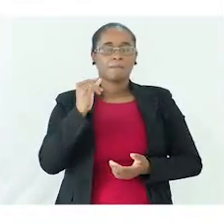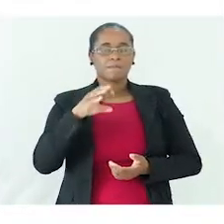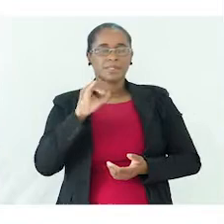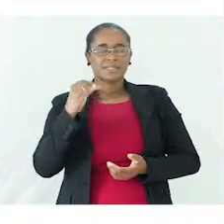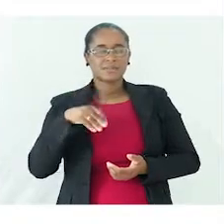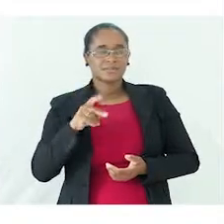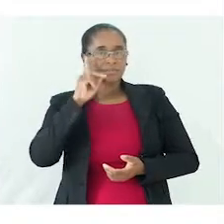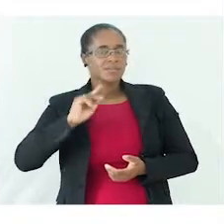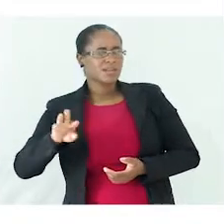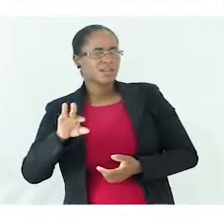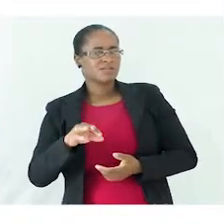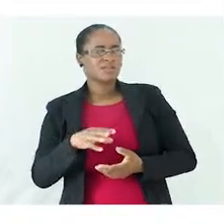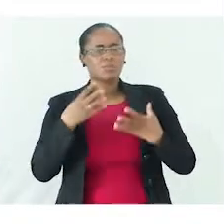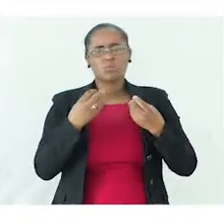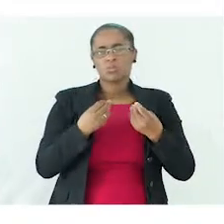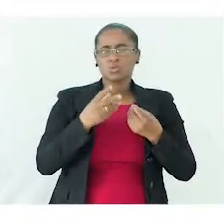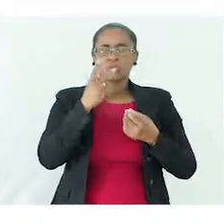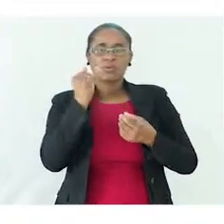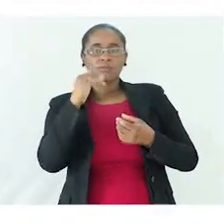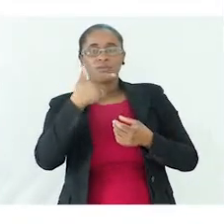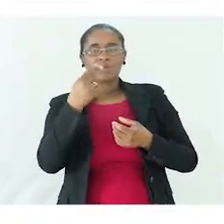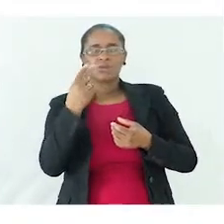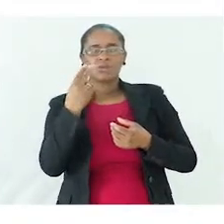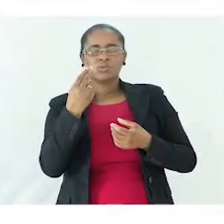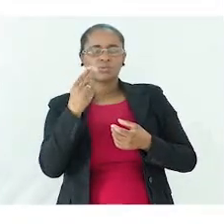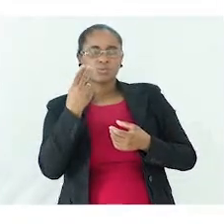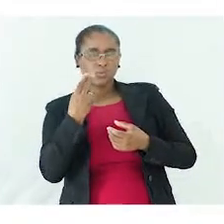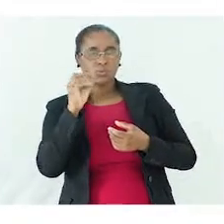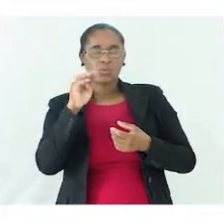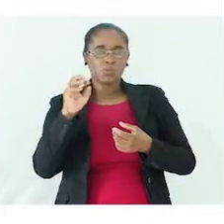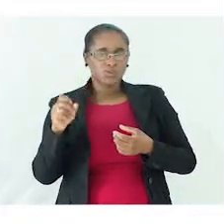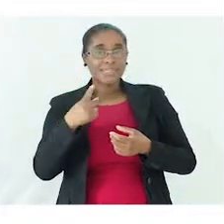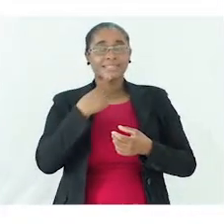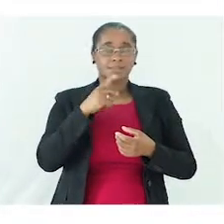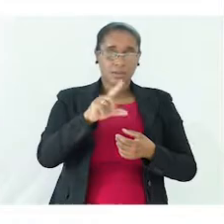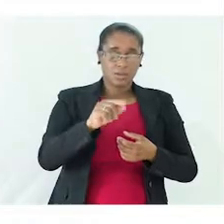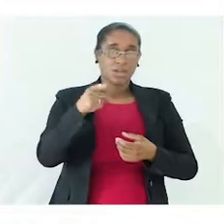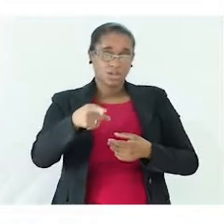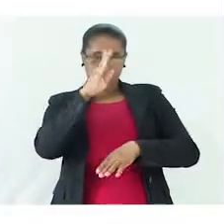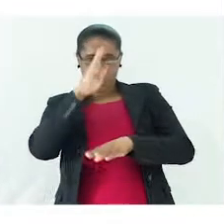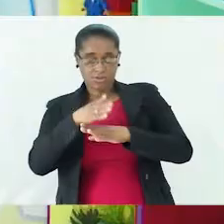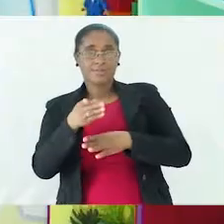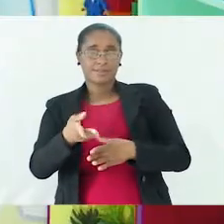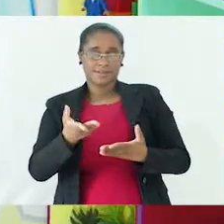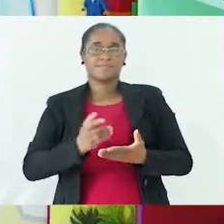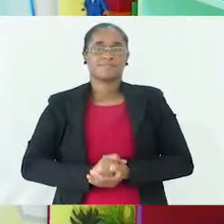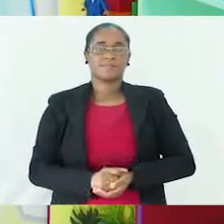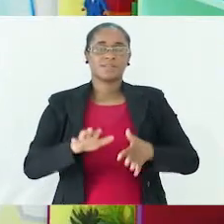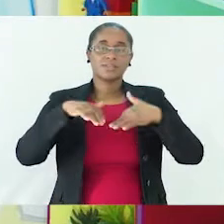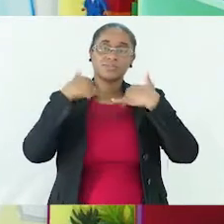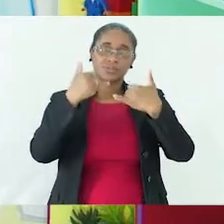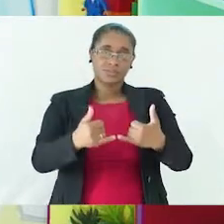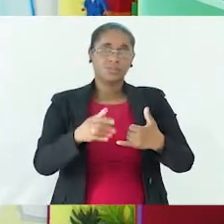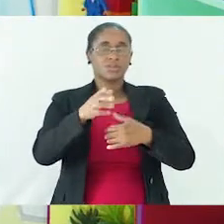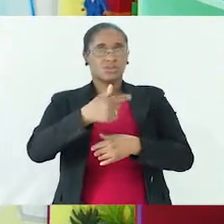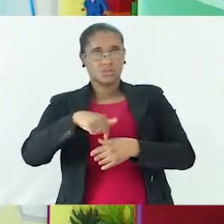muito virtuoso e entendido. E isto vai acontecer. A seguir,